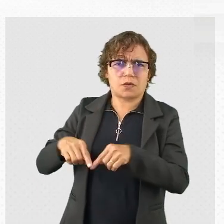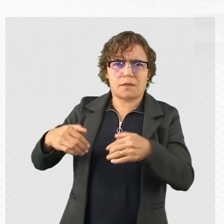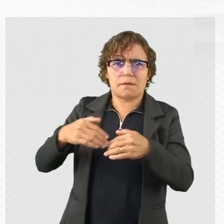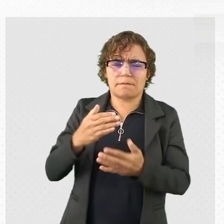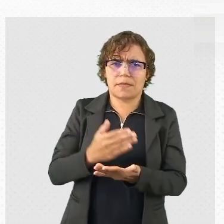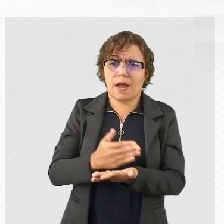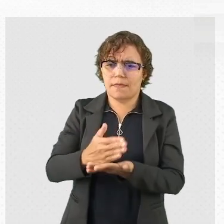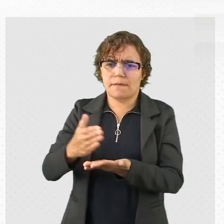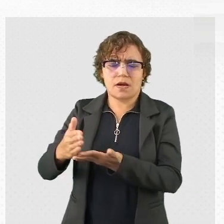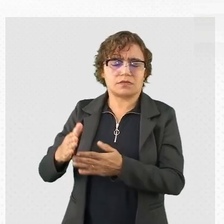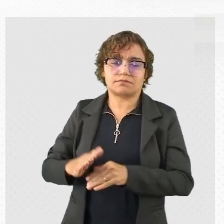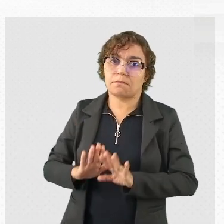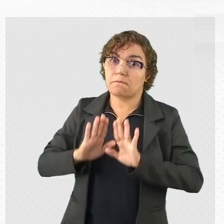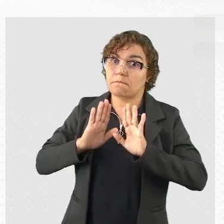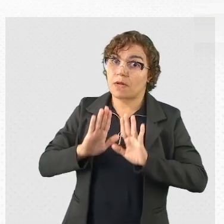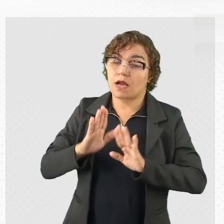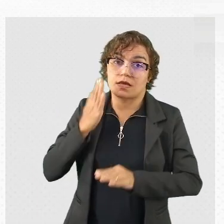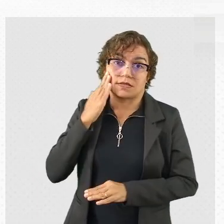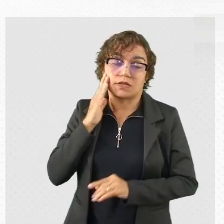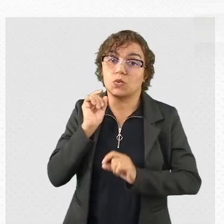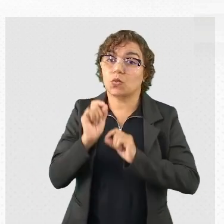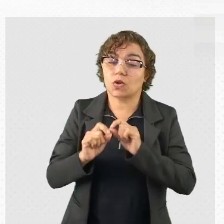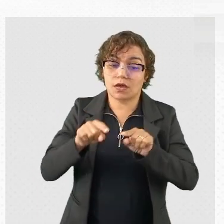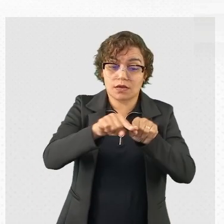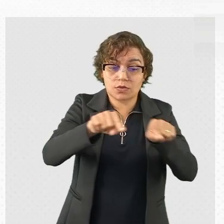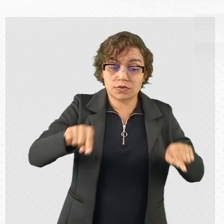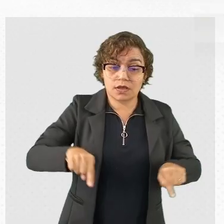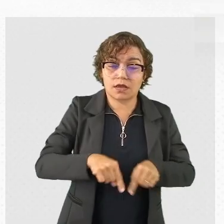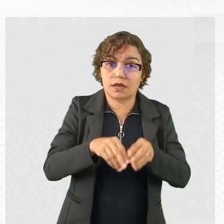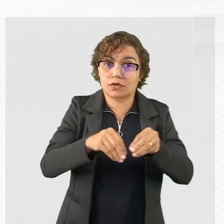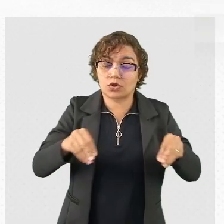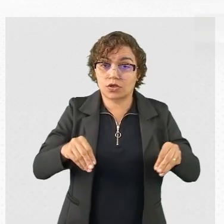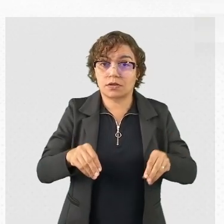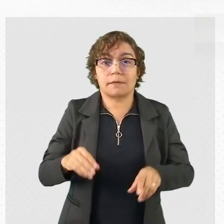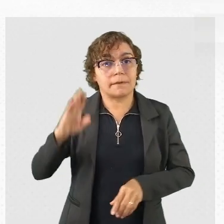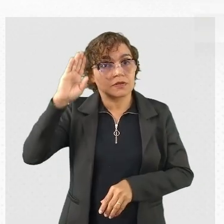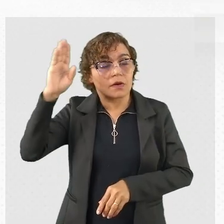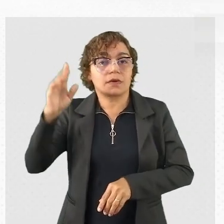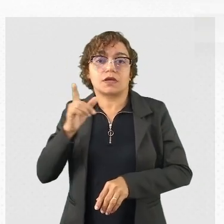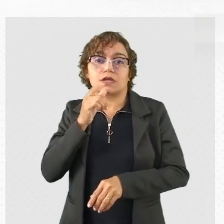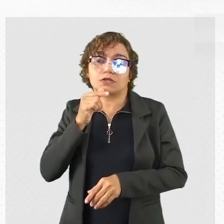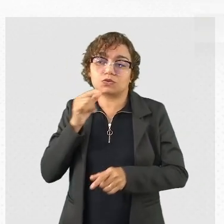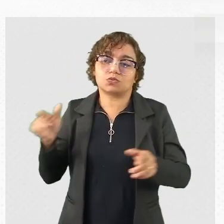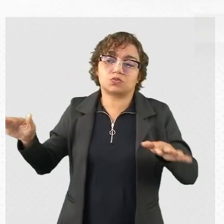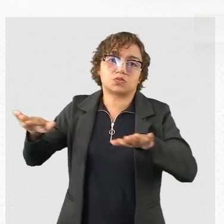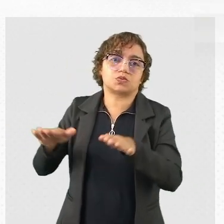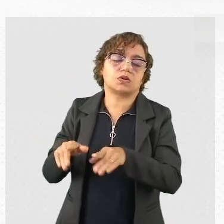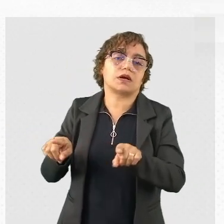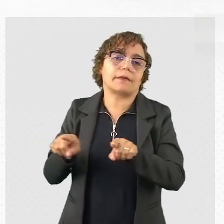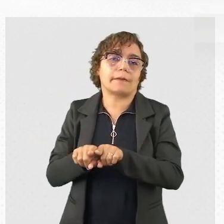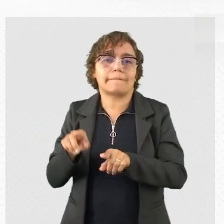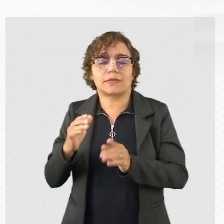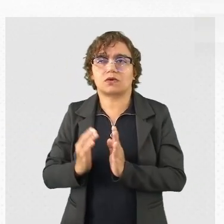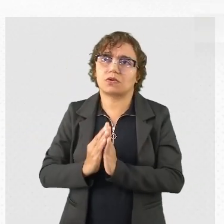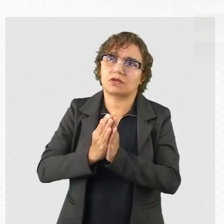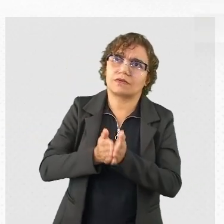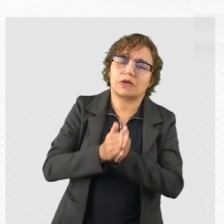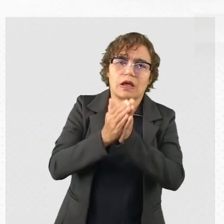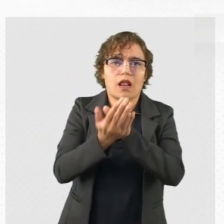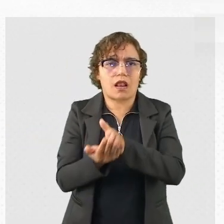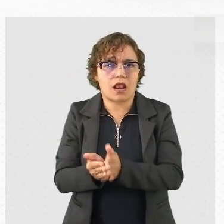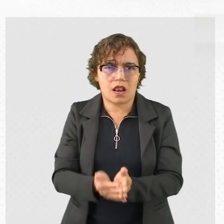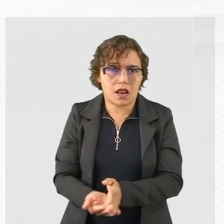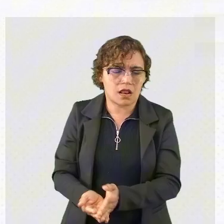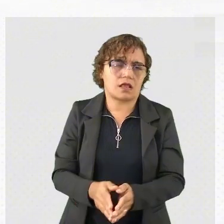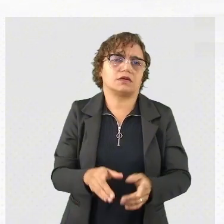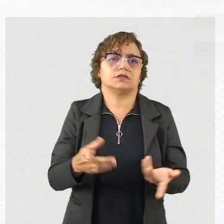seguinte, esse território, e principalmente o litoral, era muito recortado, então essas embarcações naufragavam.